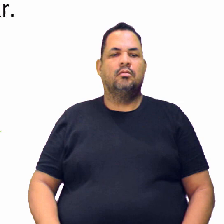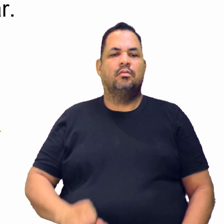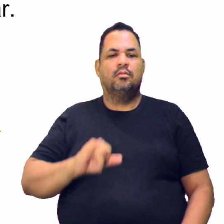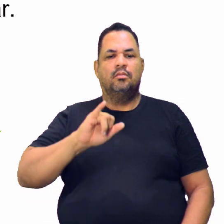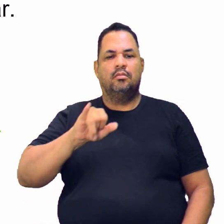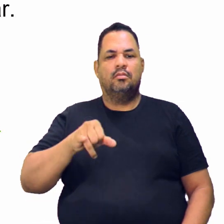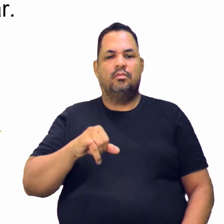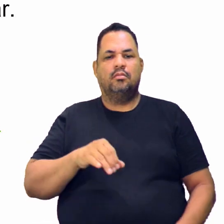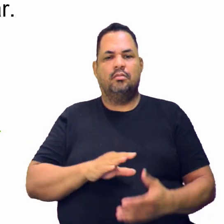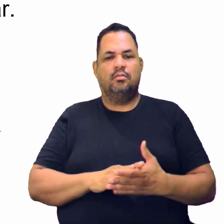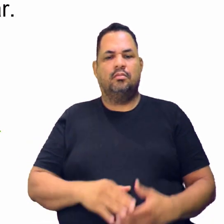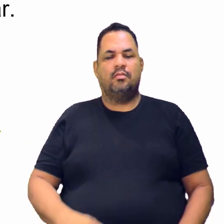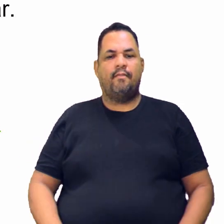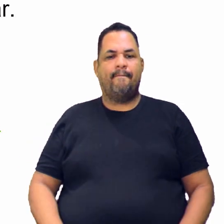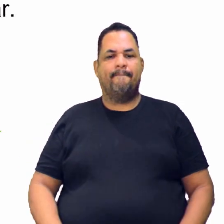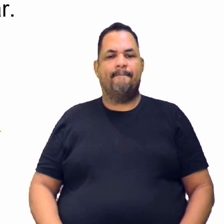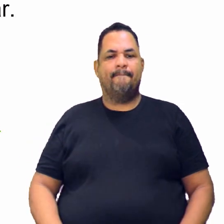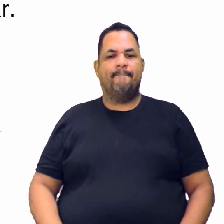Joga